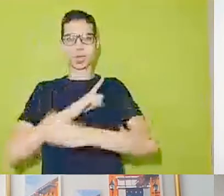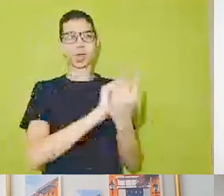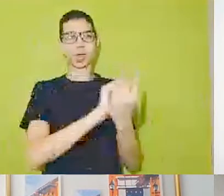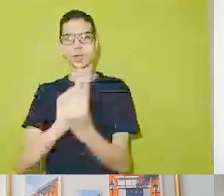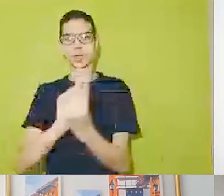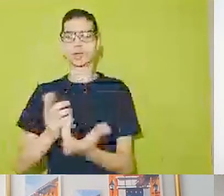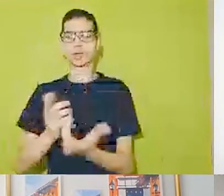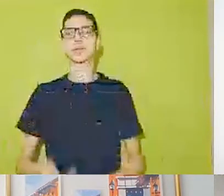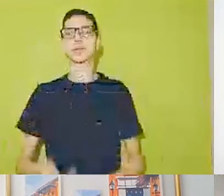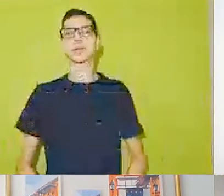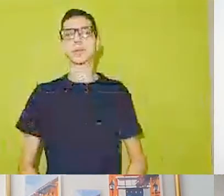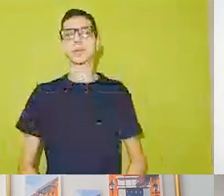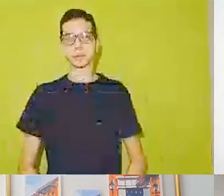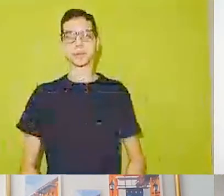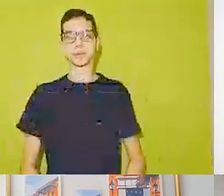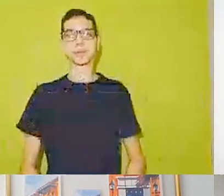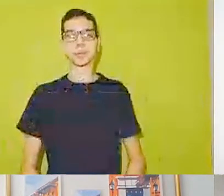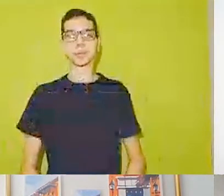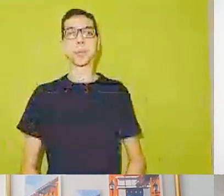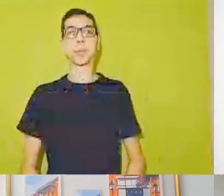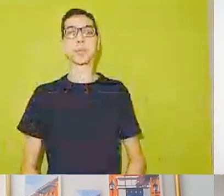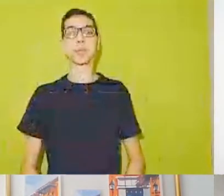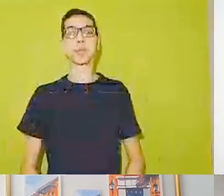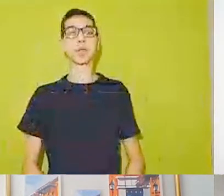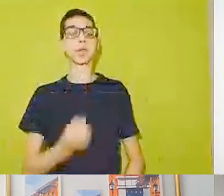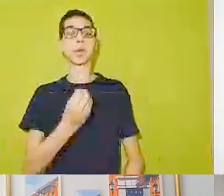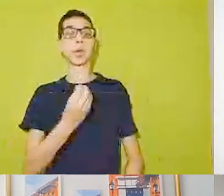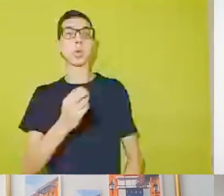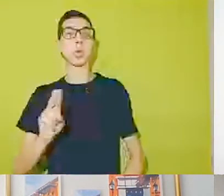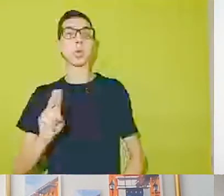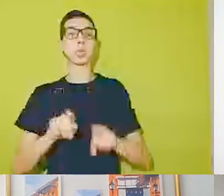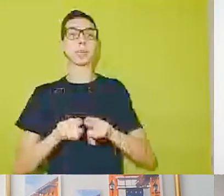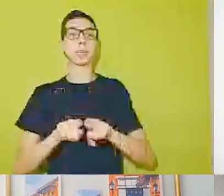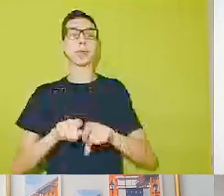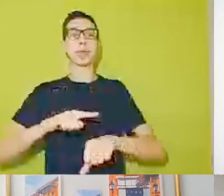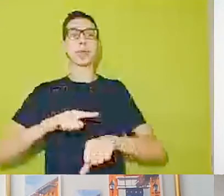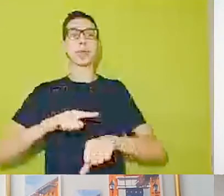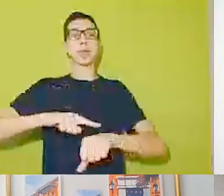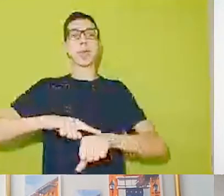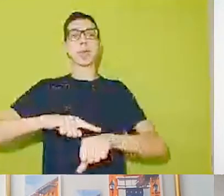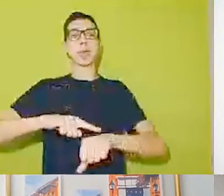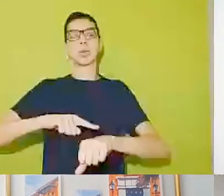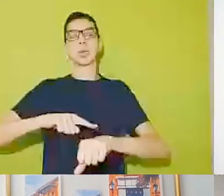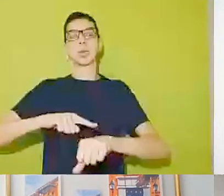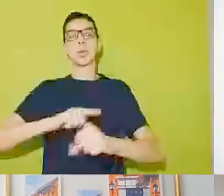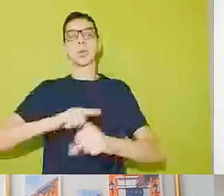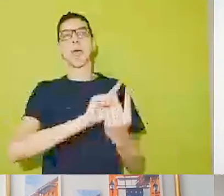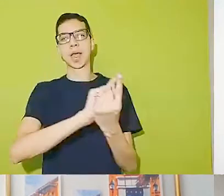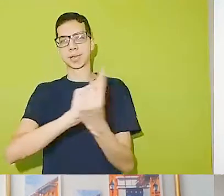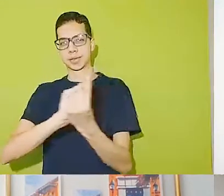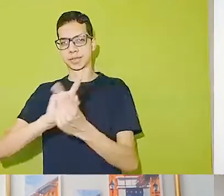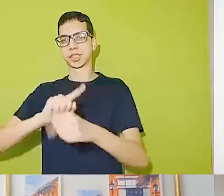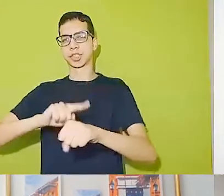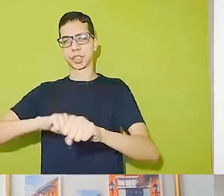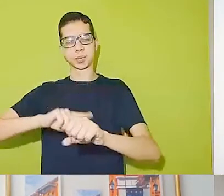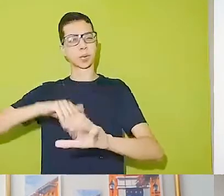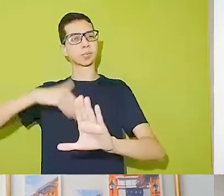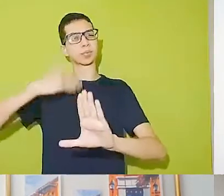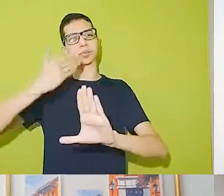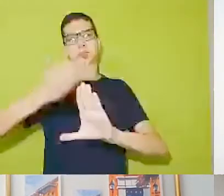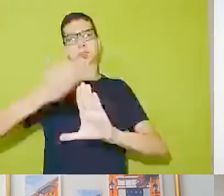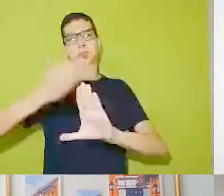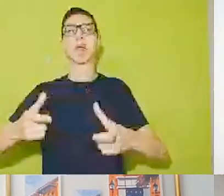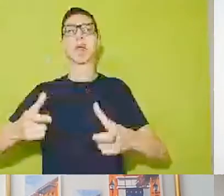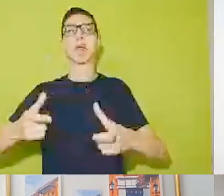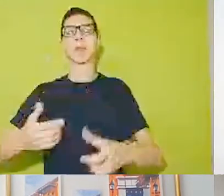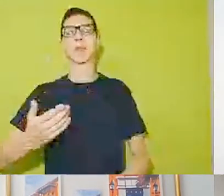mesmo o atendimento que é feito em forma de plantão aqui na Rua Boa Vista 150, esse atendimento, quando há um caso de mulher em